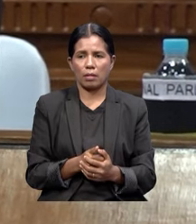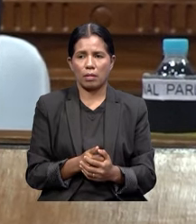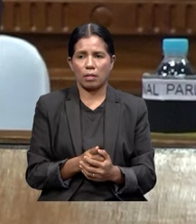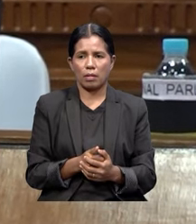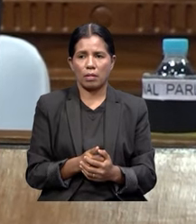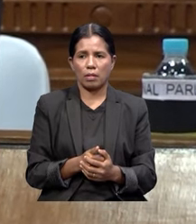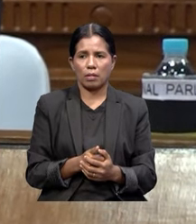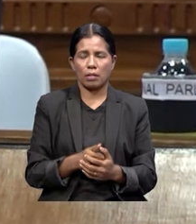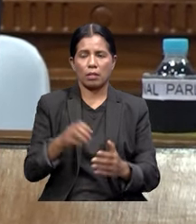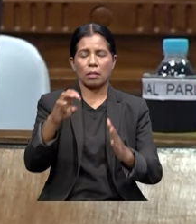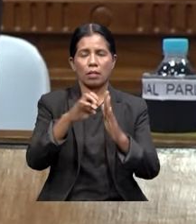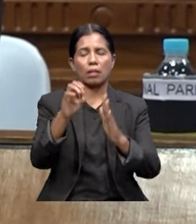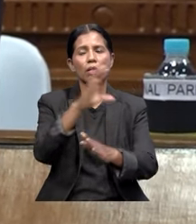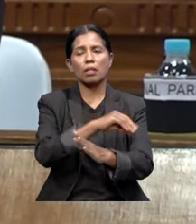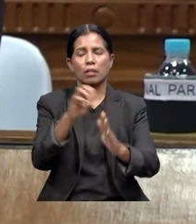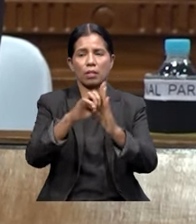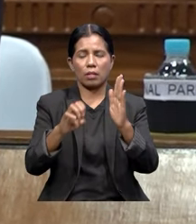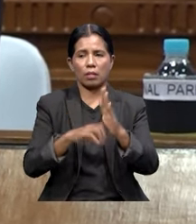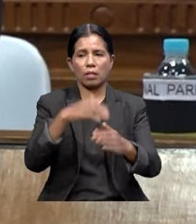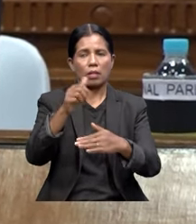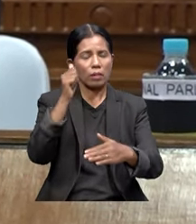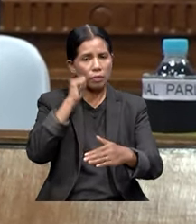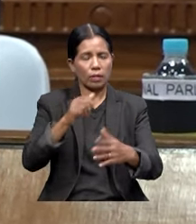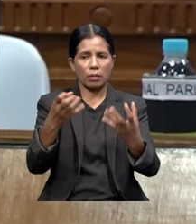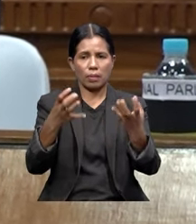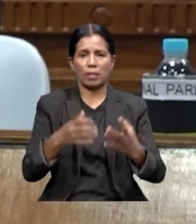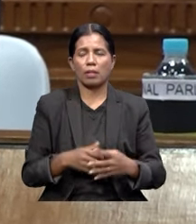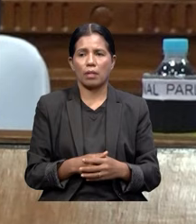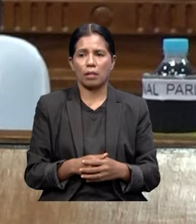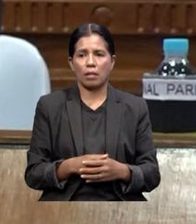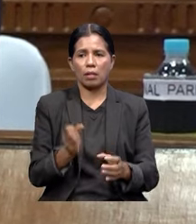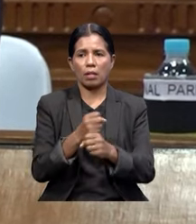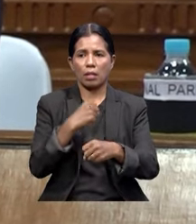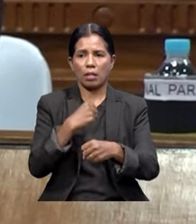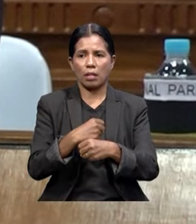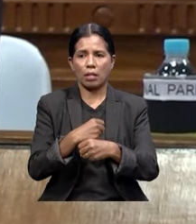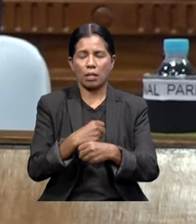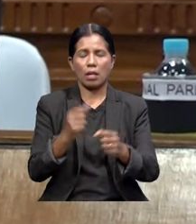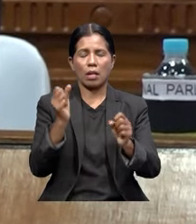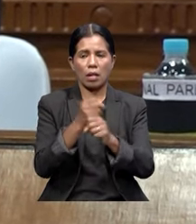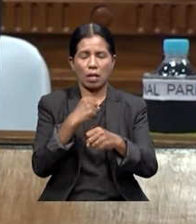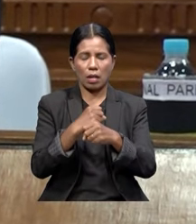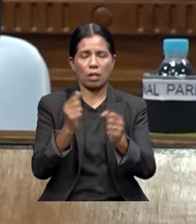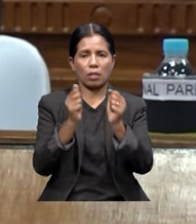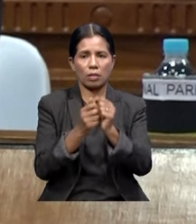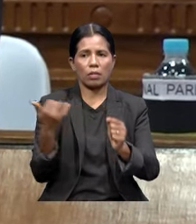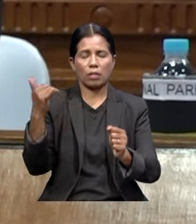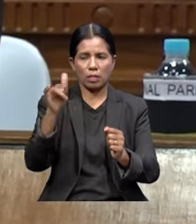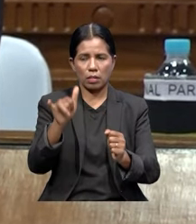estar de união em feito o boquida, mas halo, halo ou se não tinha